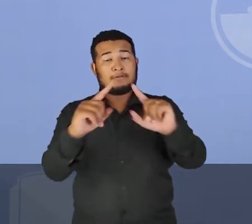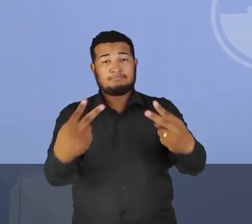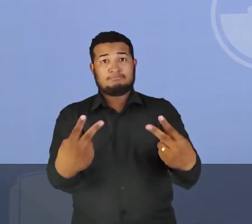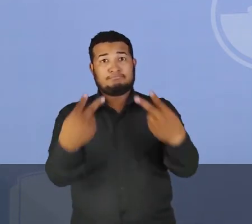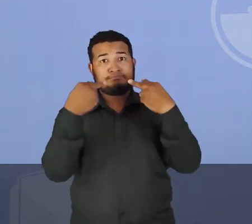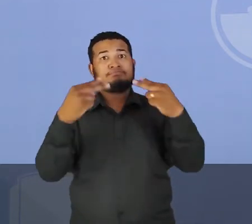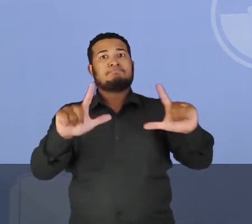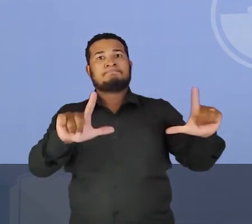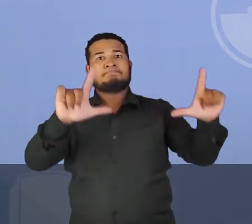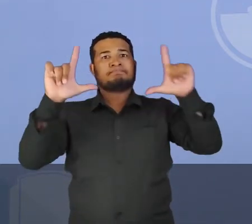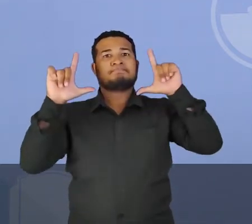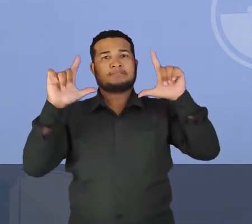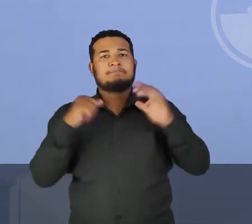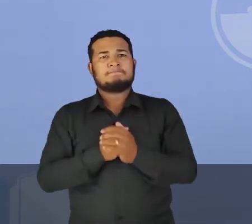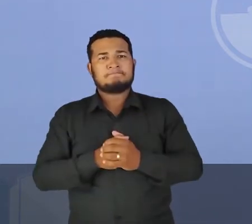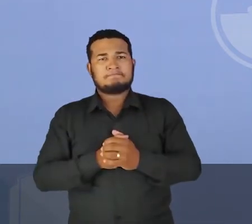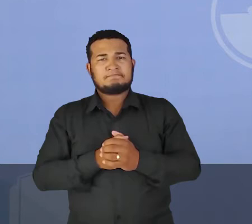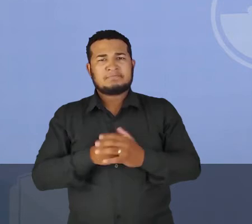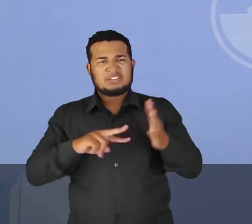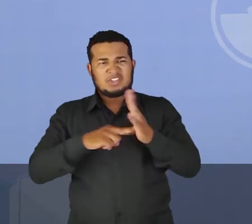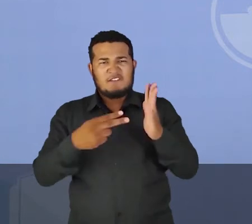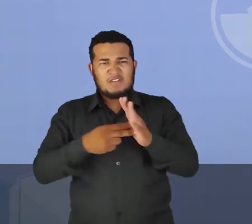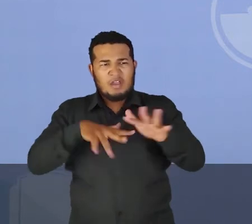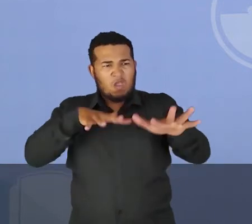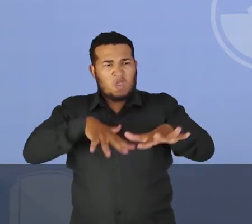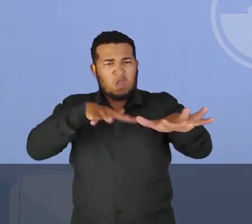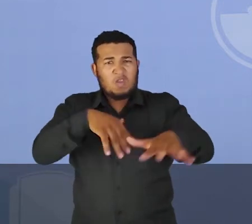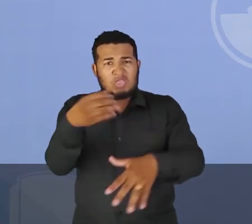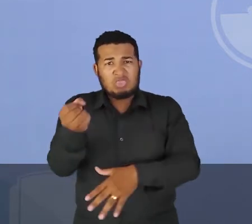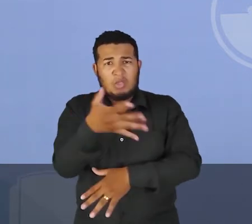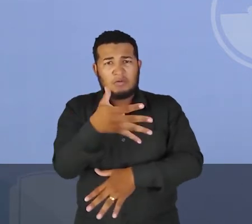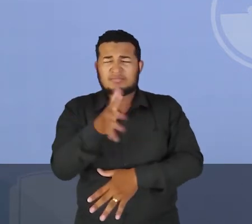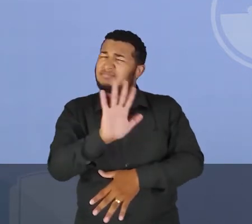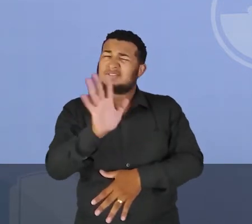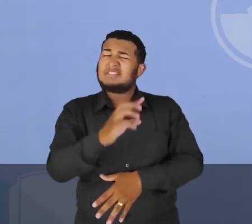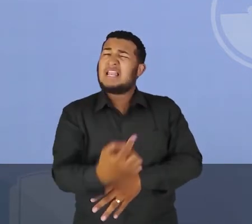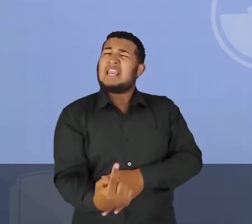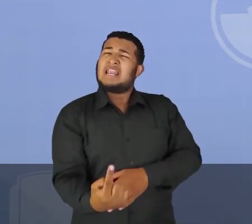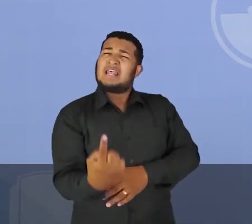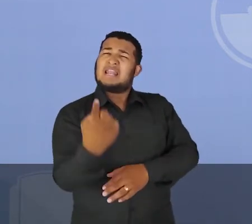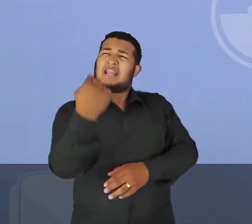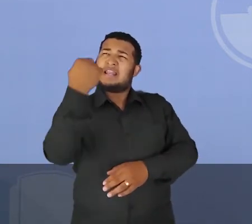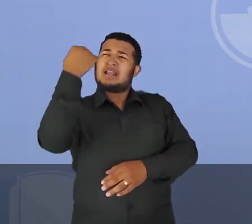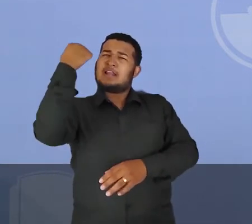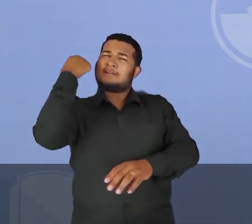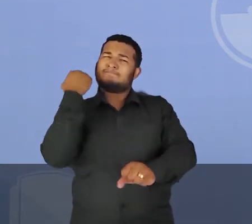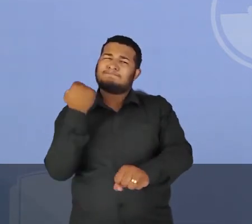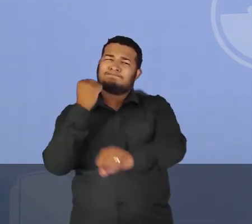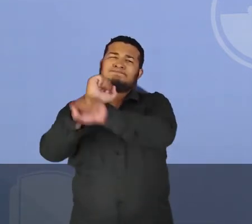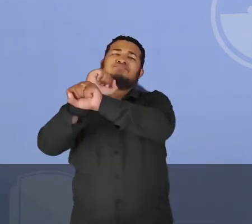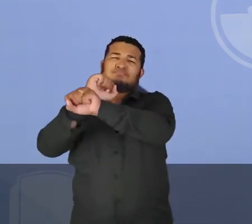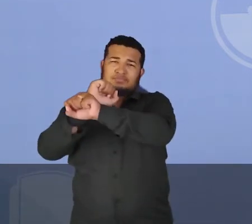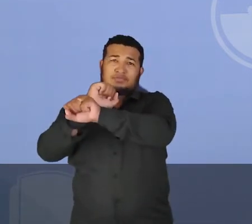né? Gente, esse movimento não é novo, não. Ele vem lá desde a época da escravização, né? Os